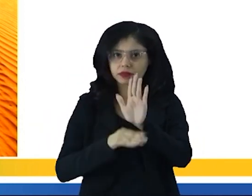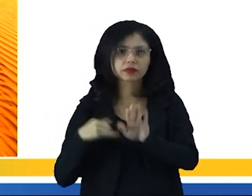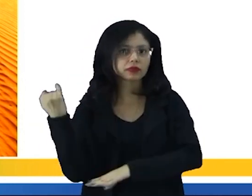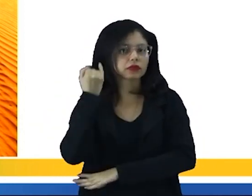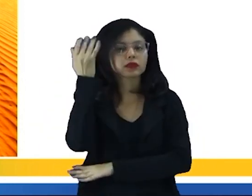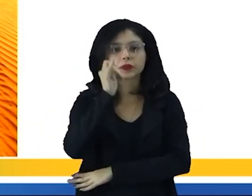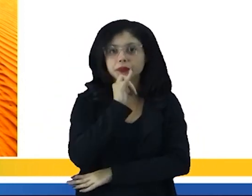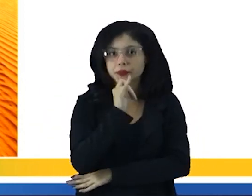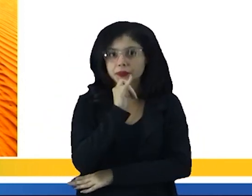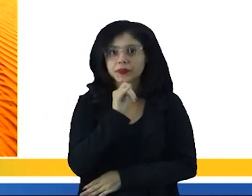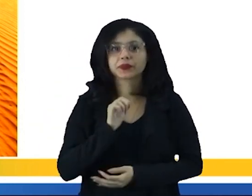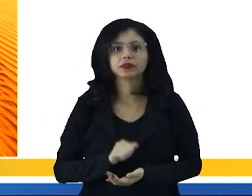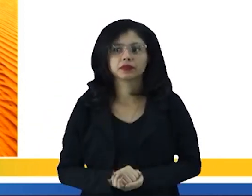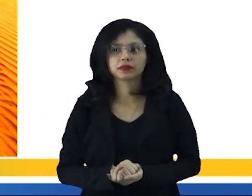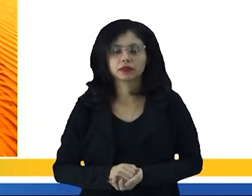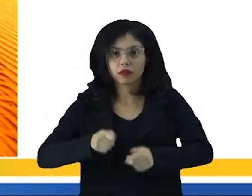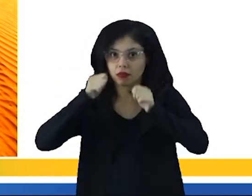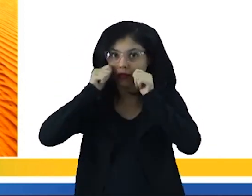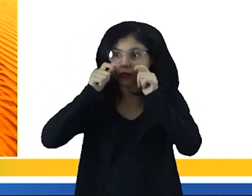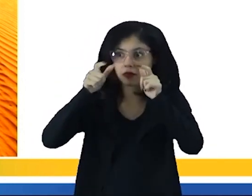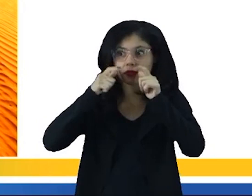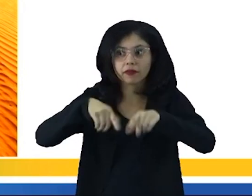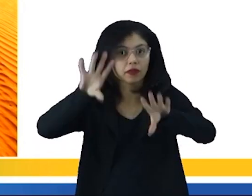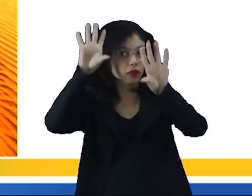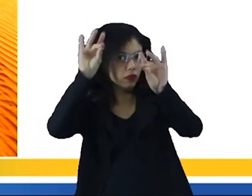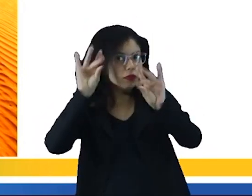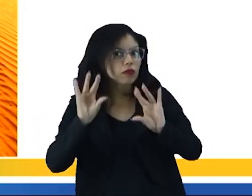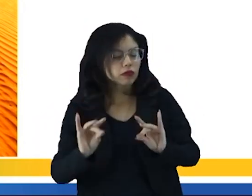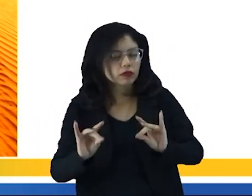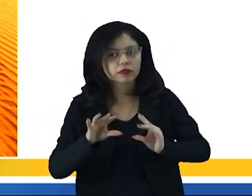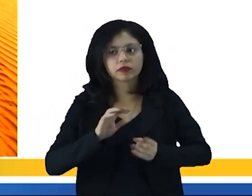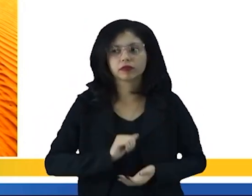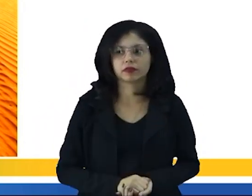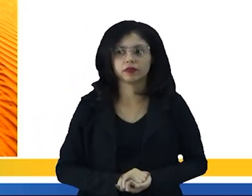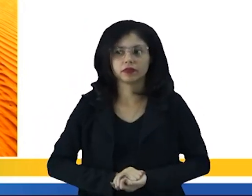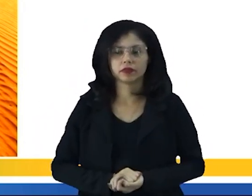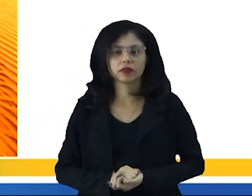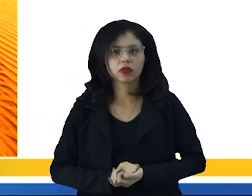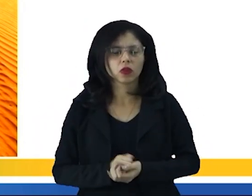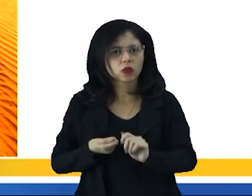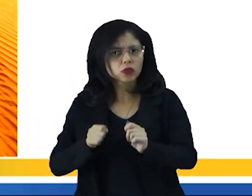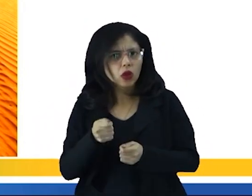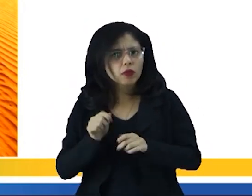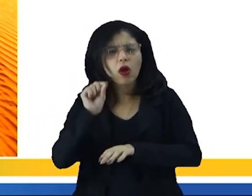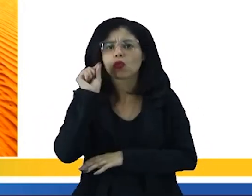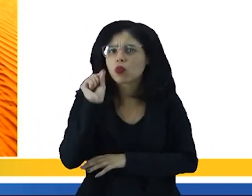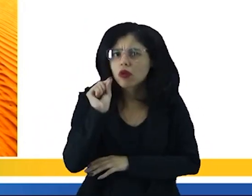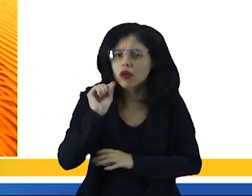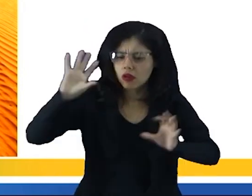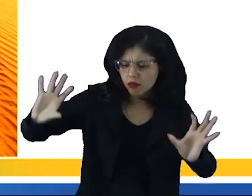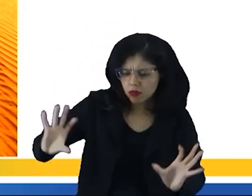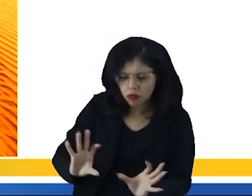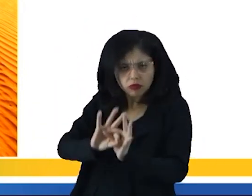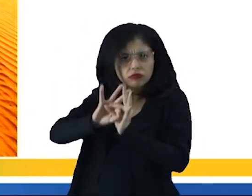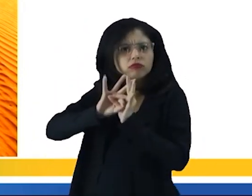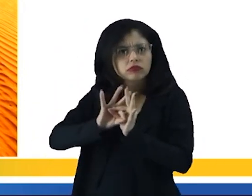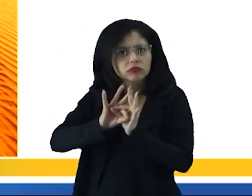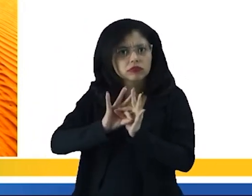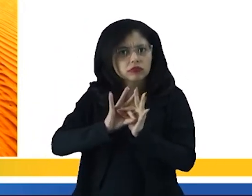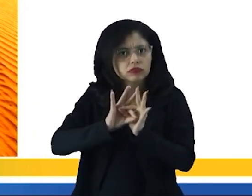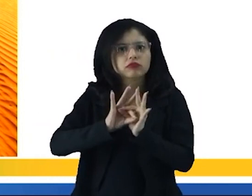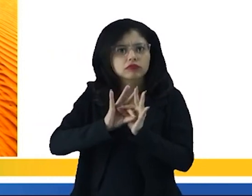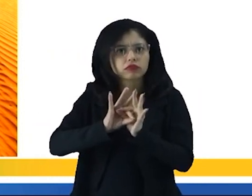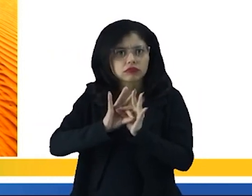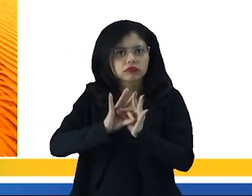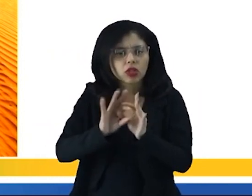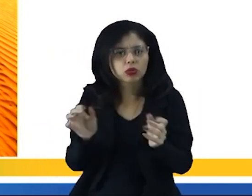como por exemplo, presta bem atenção a esses destaques aí, que os domínios eles têm essa relação, um está